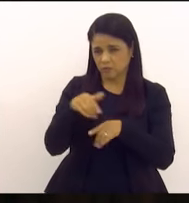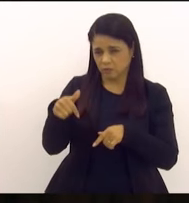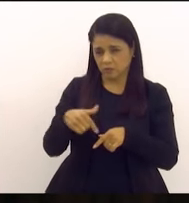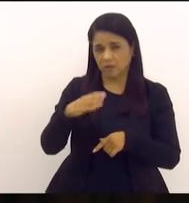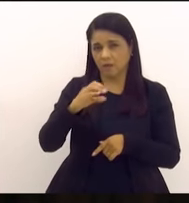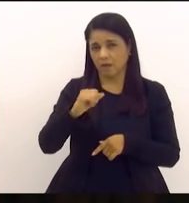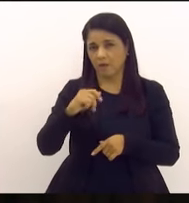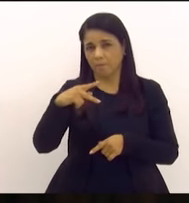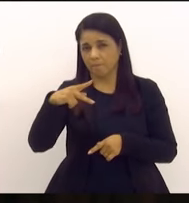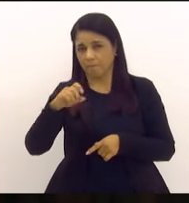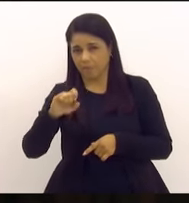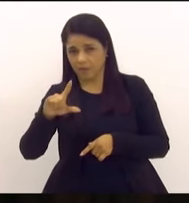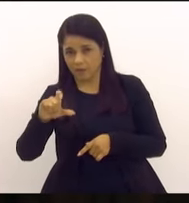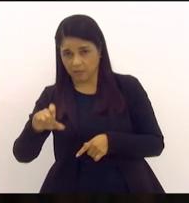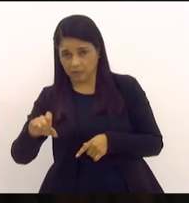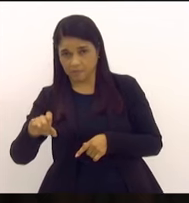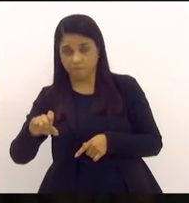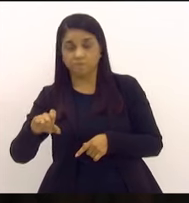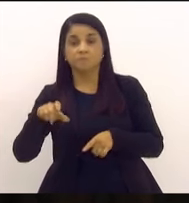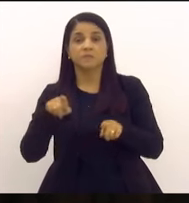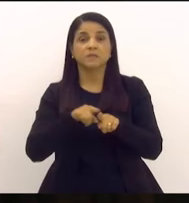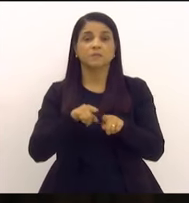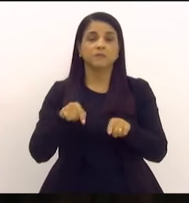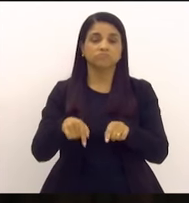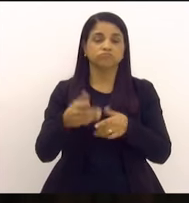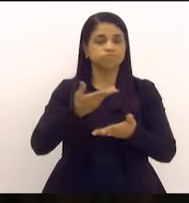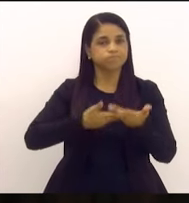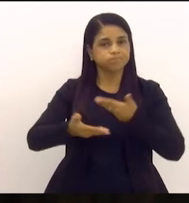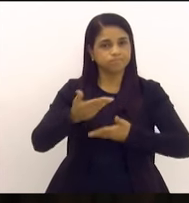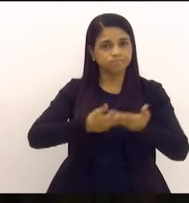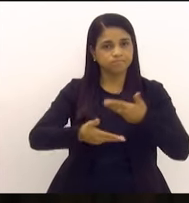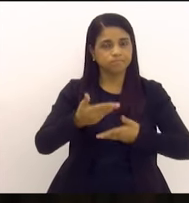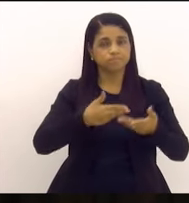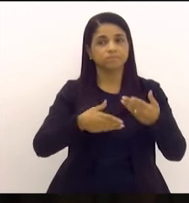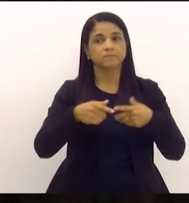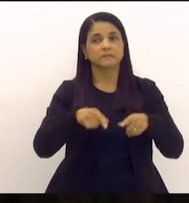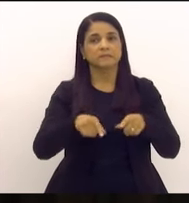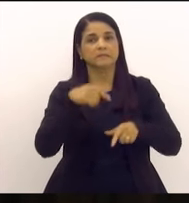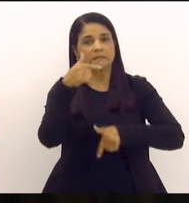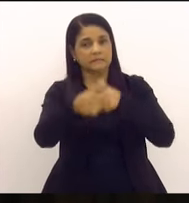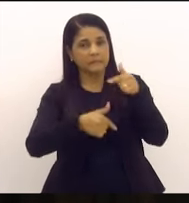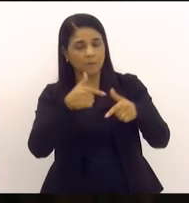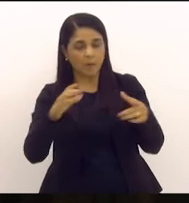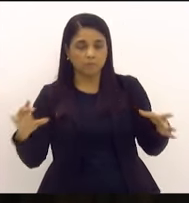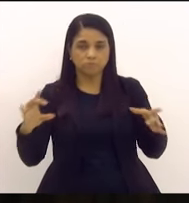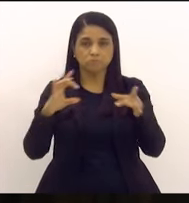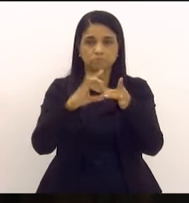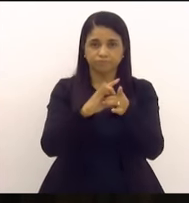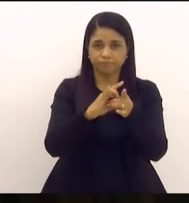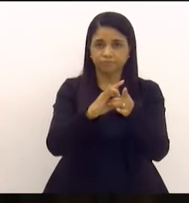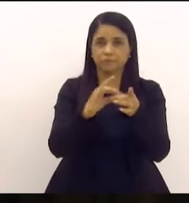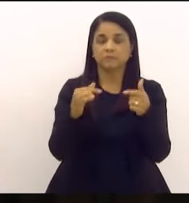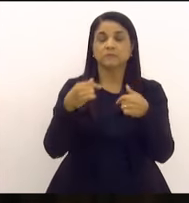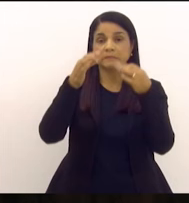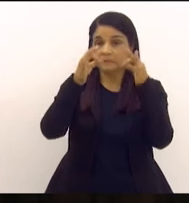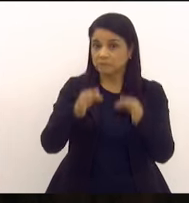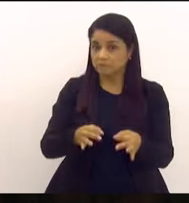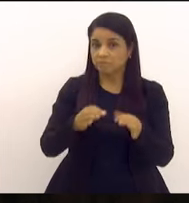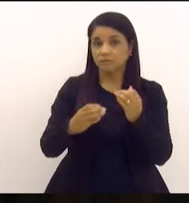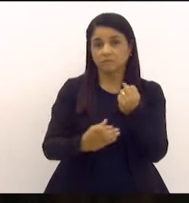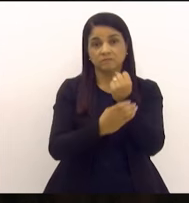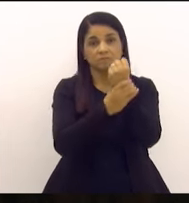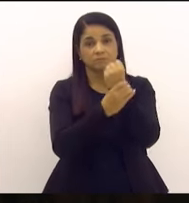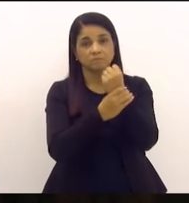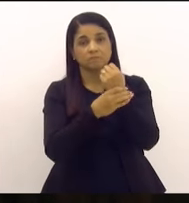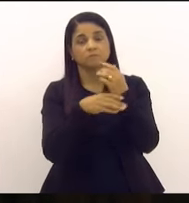aqui reiteradamente, tudo isso tem sido passado, de certa forma, para o trabalho ser conjunto e para que, de fato, a segurança